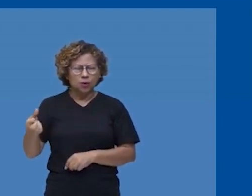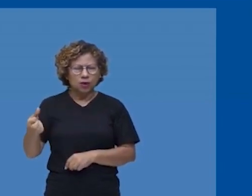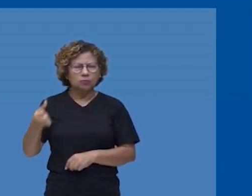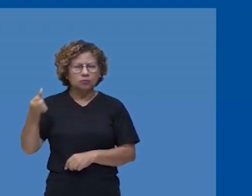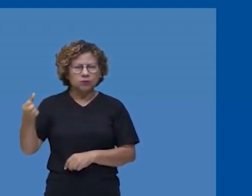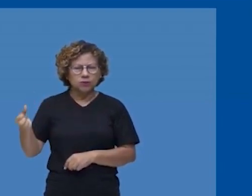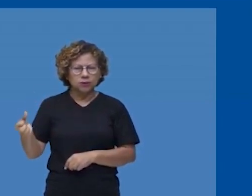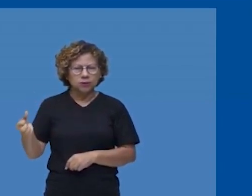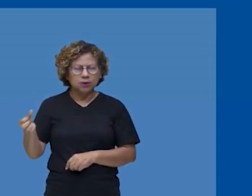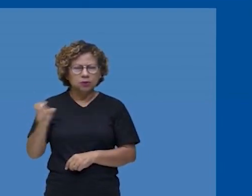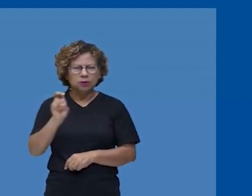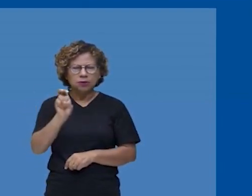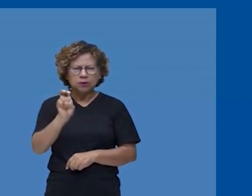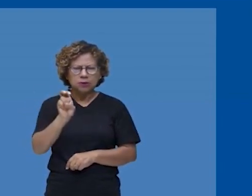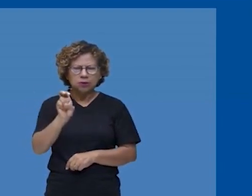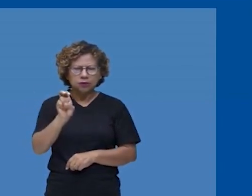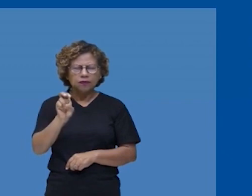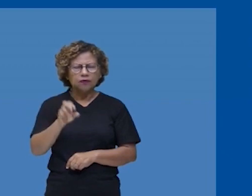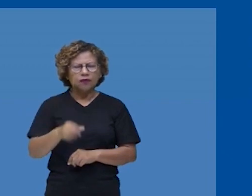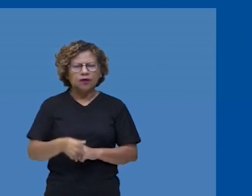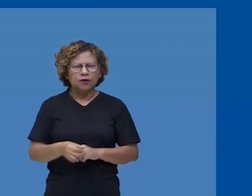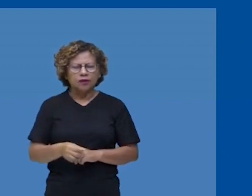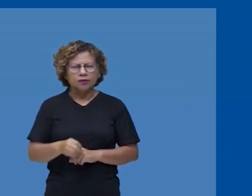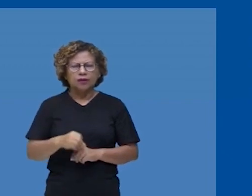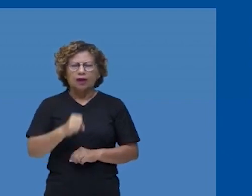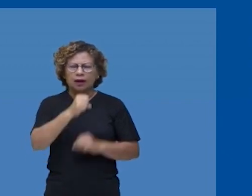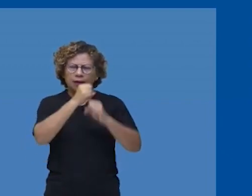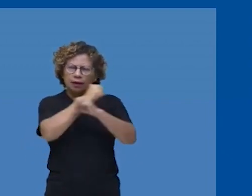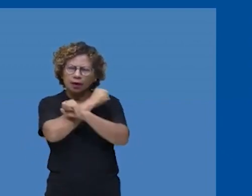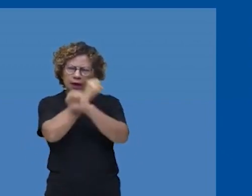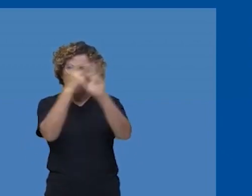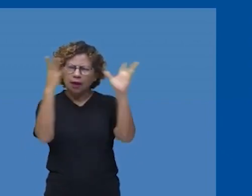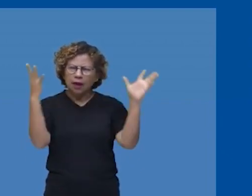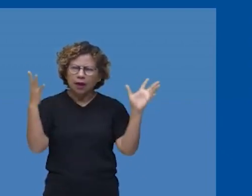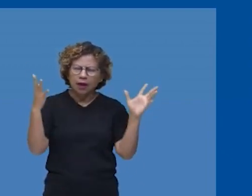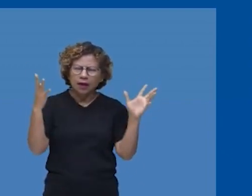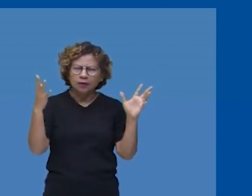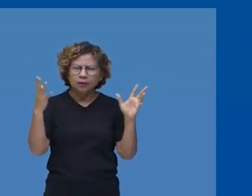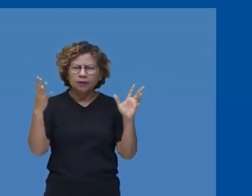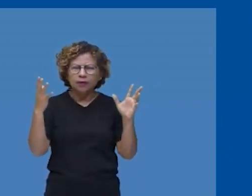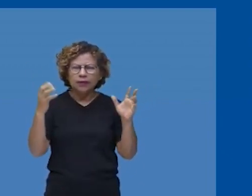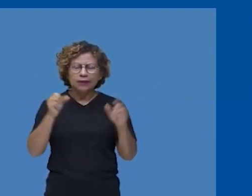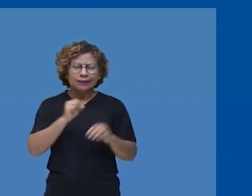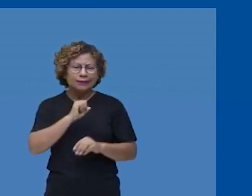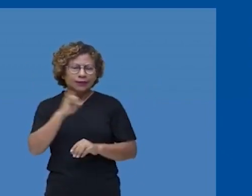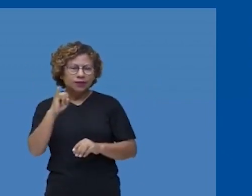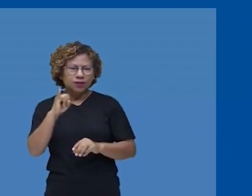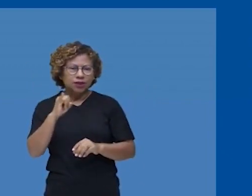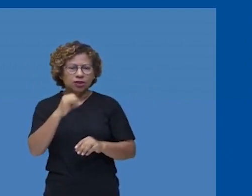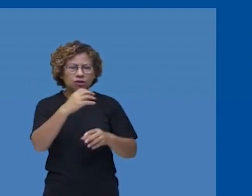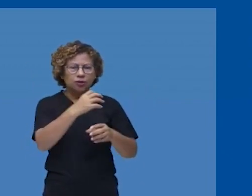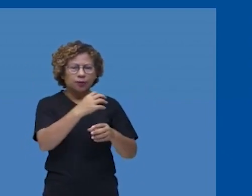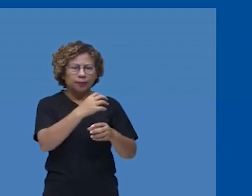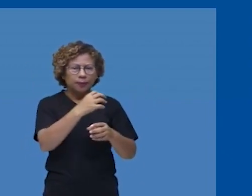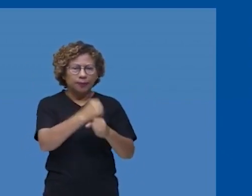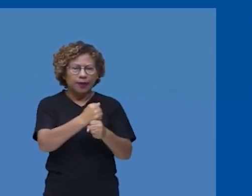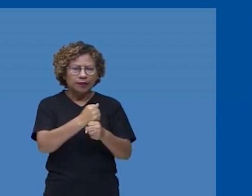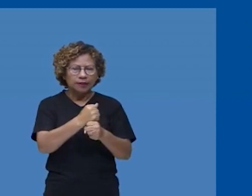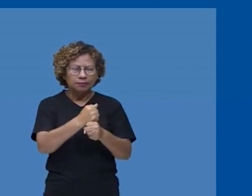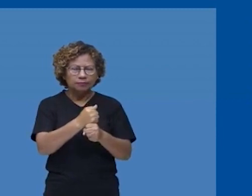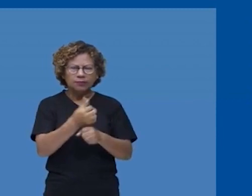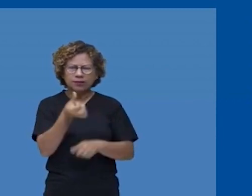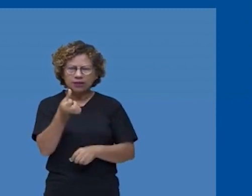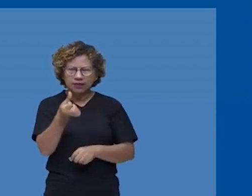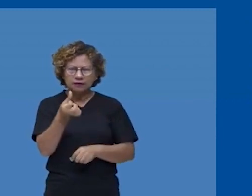1, 2, 3, 4, 5. É claro que se nós somarmos, né, esse número 6 5 vezes, nós vamos ter o cálculo. Mas eu também